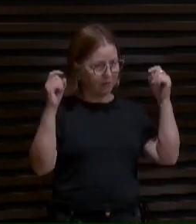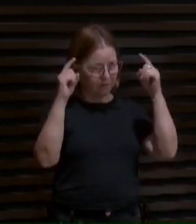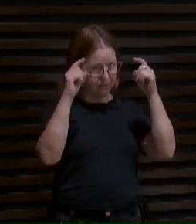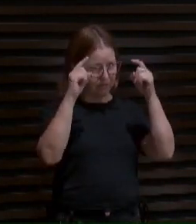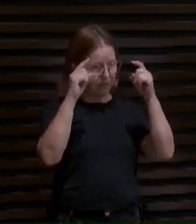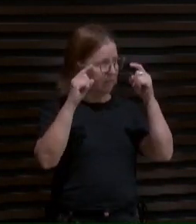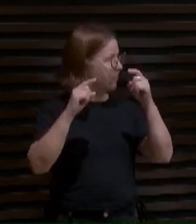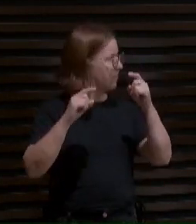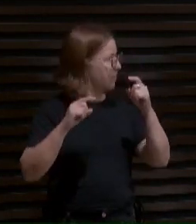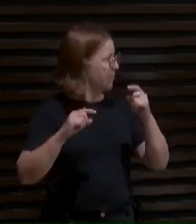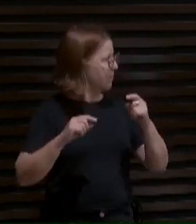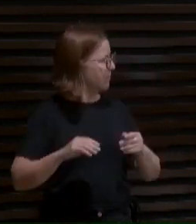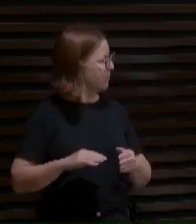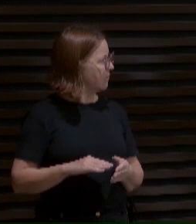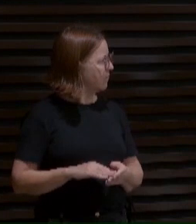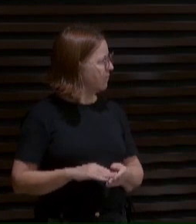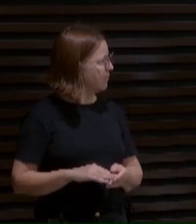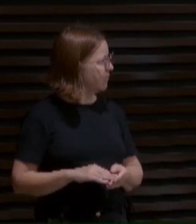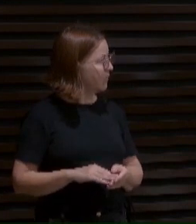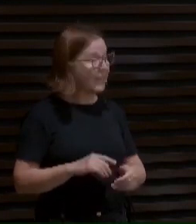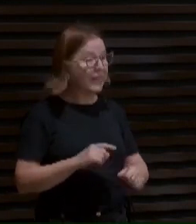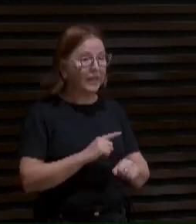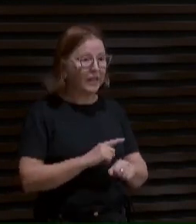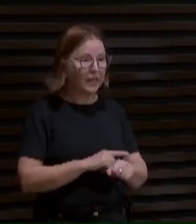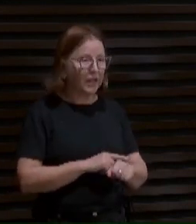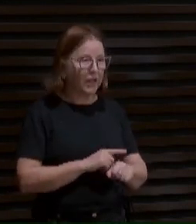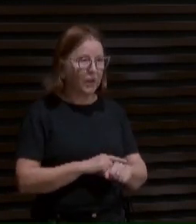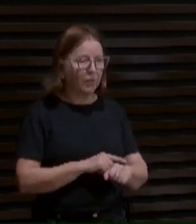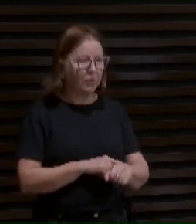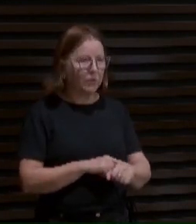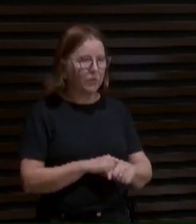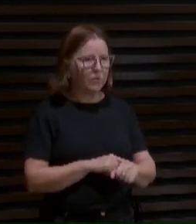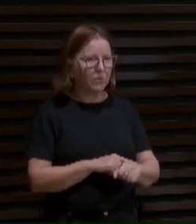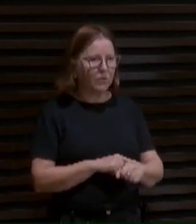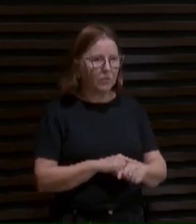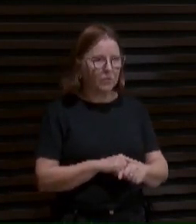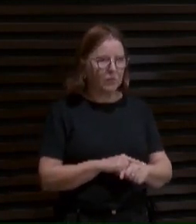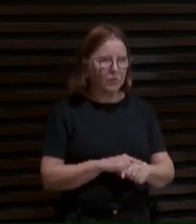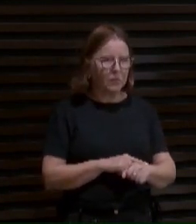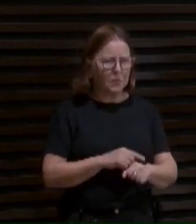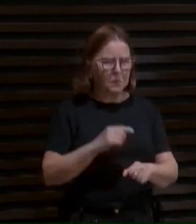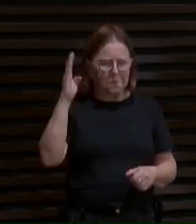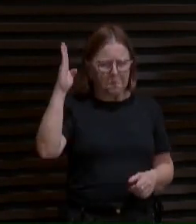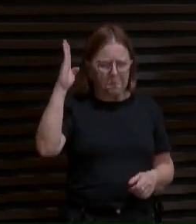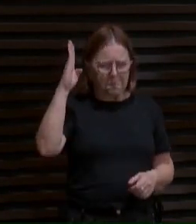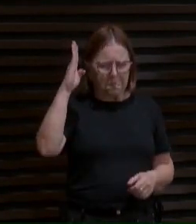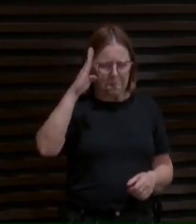difíceis. São tempos selvagens,